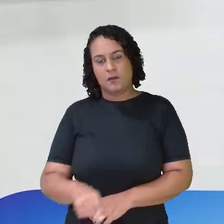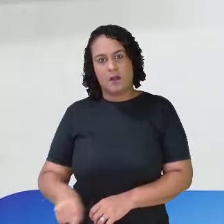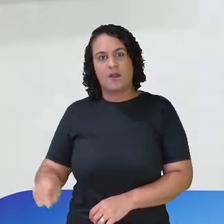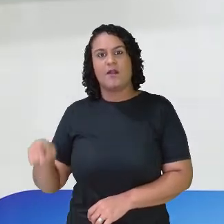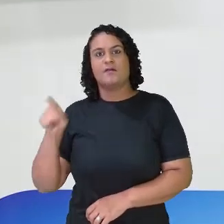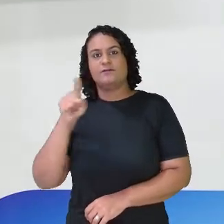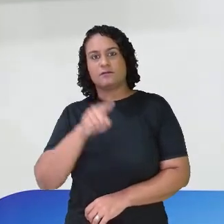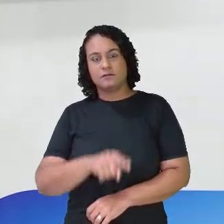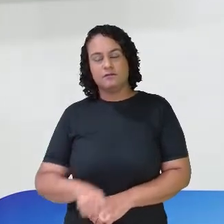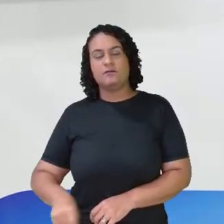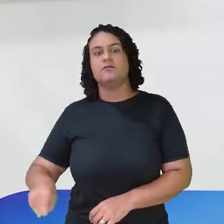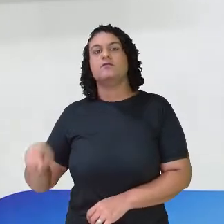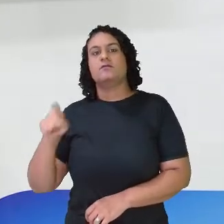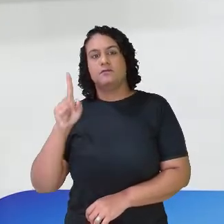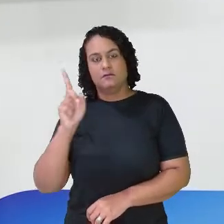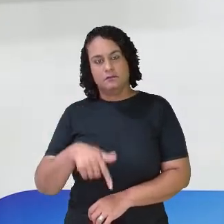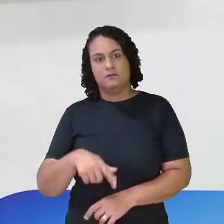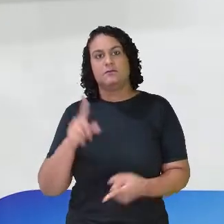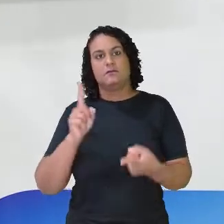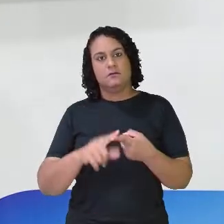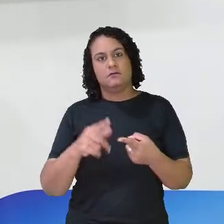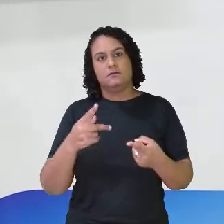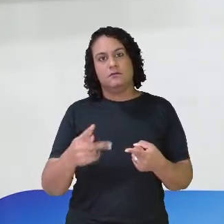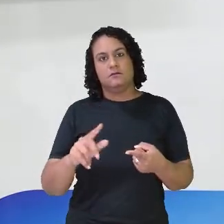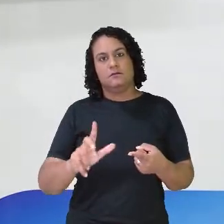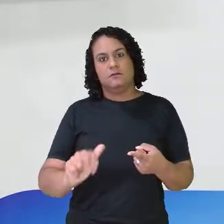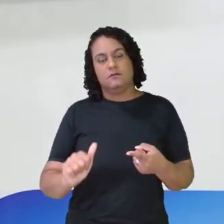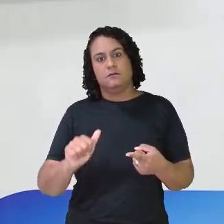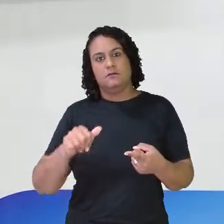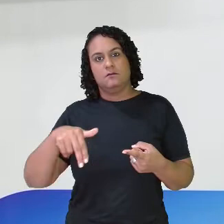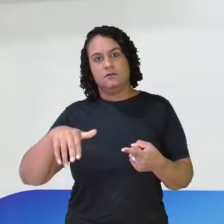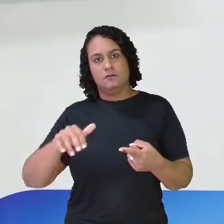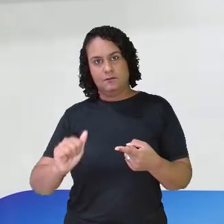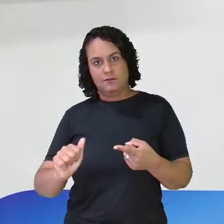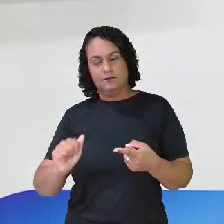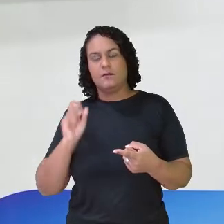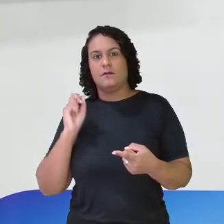circular, forma geométrica plana, beleza?